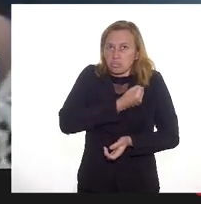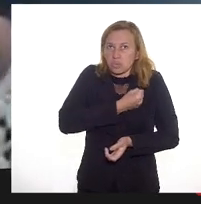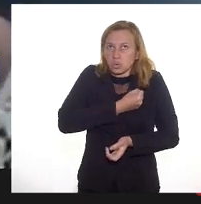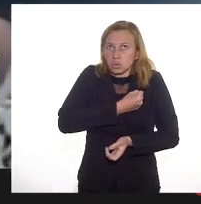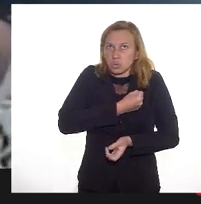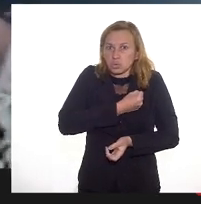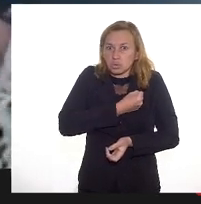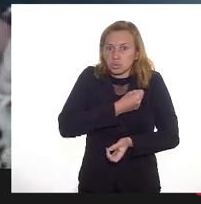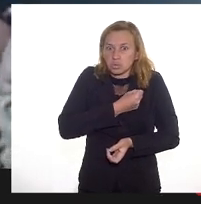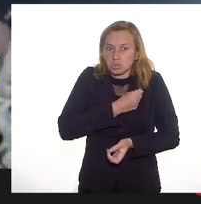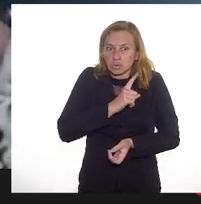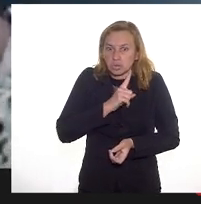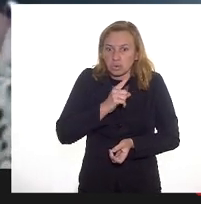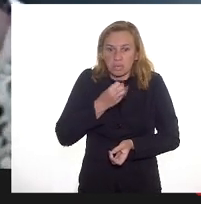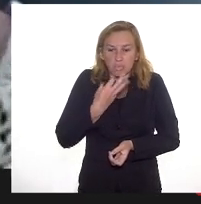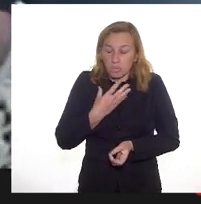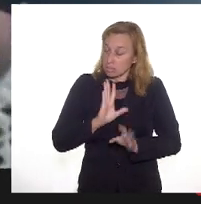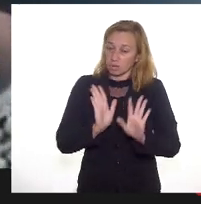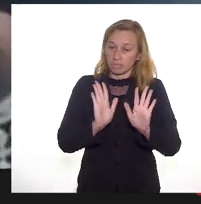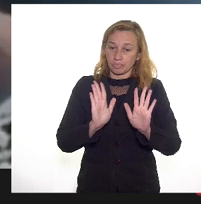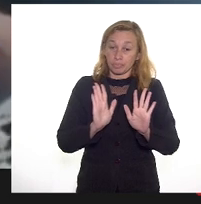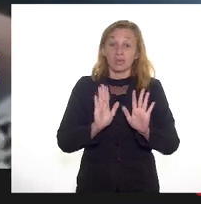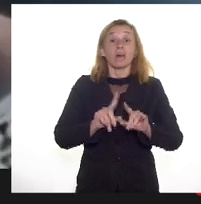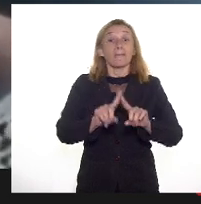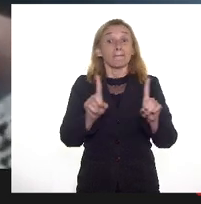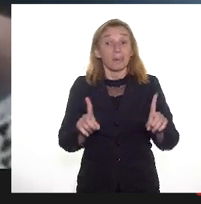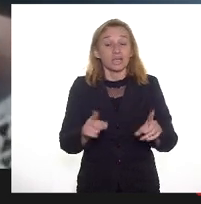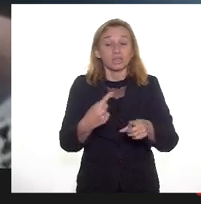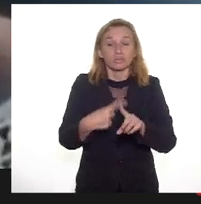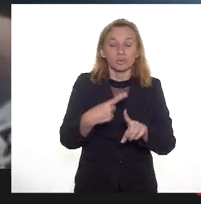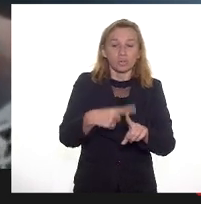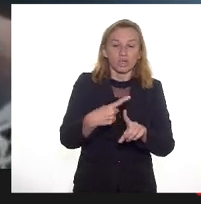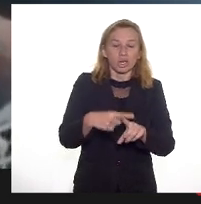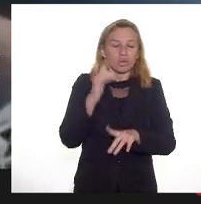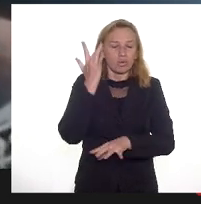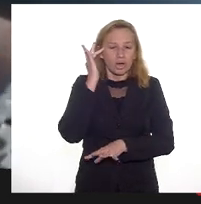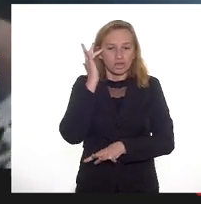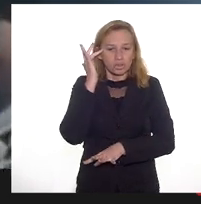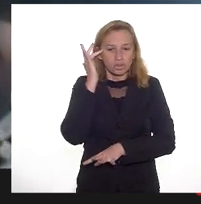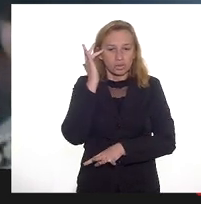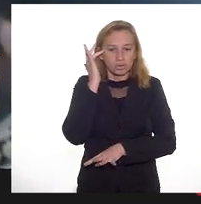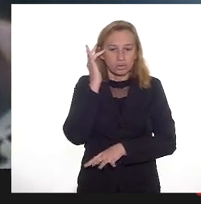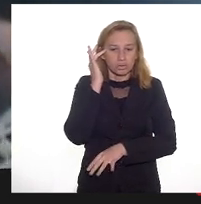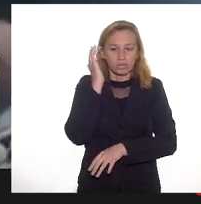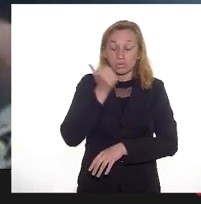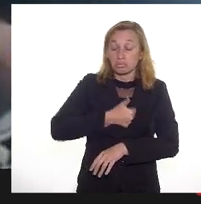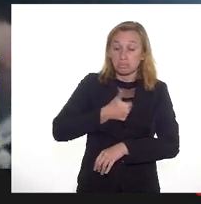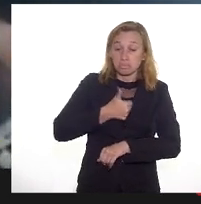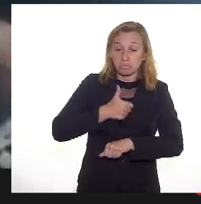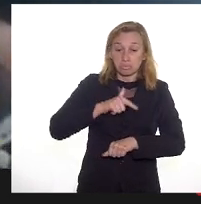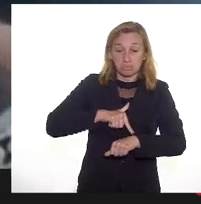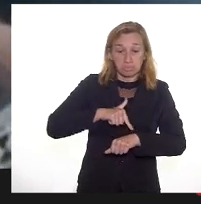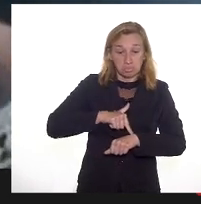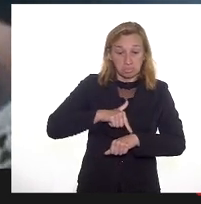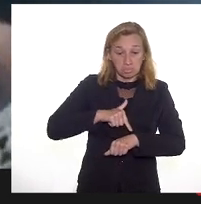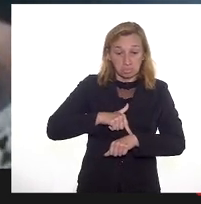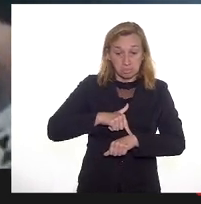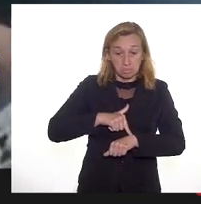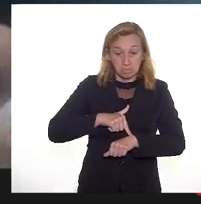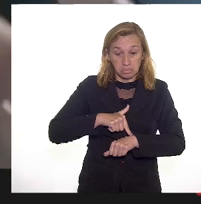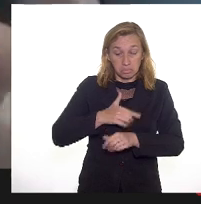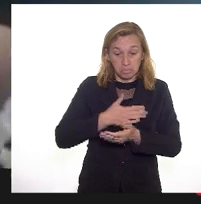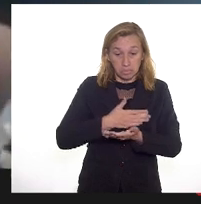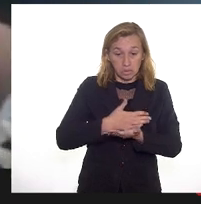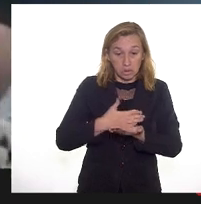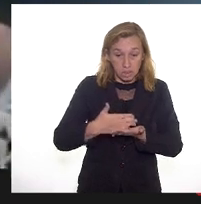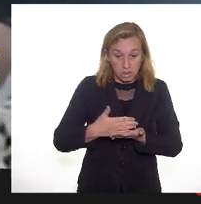relevantes, eles são, e muito. Mas porque eu acho que, neste primeiro momento, né, considerando que a instalação, eu